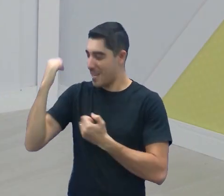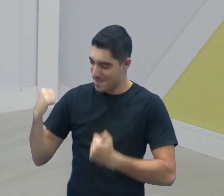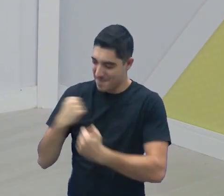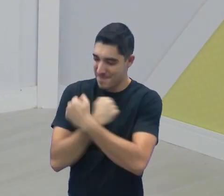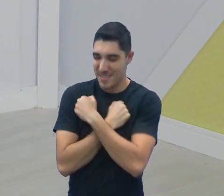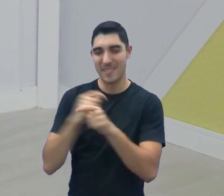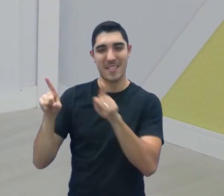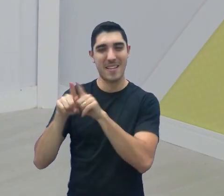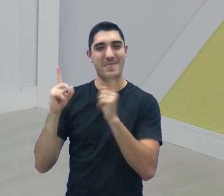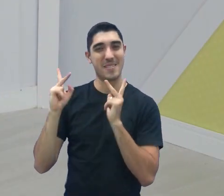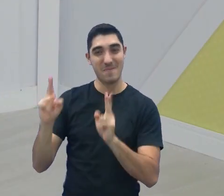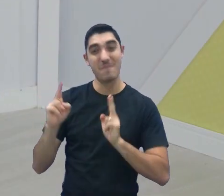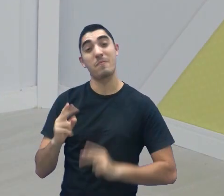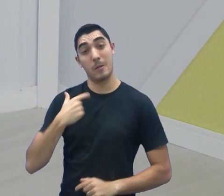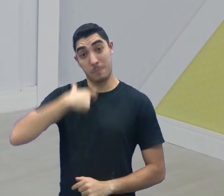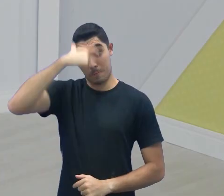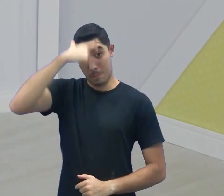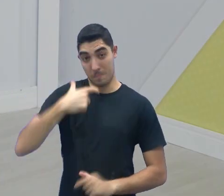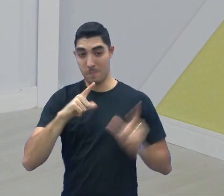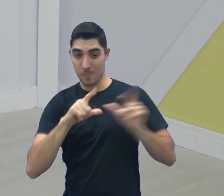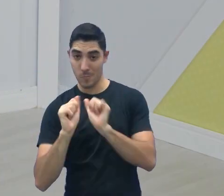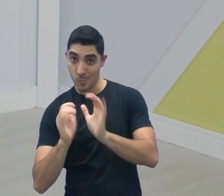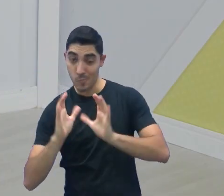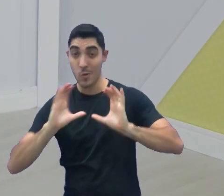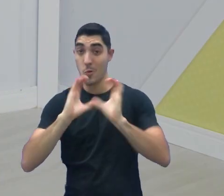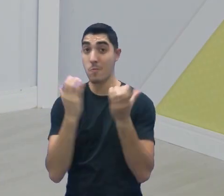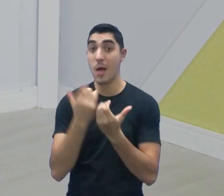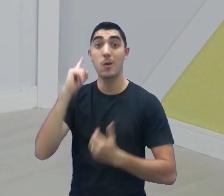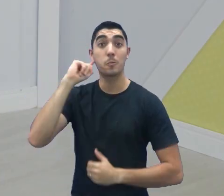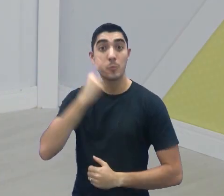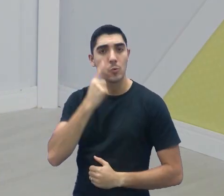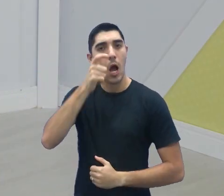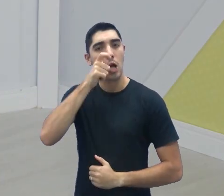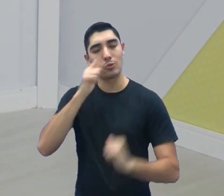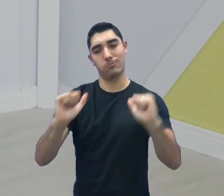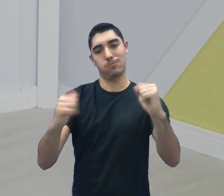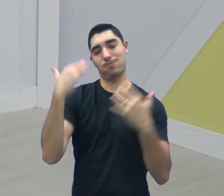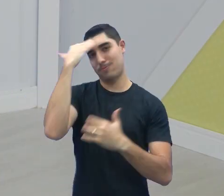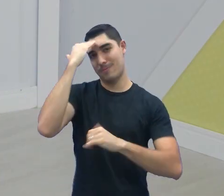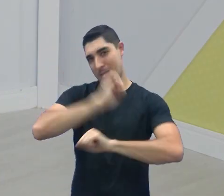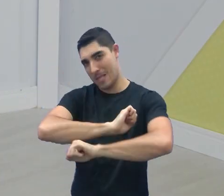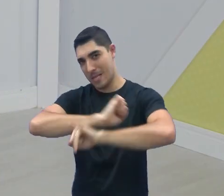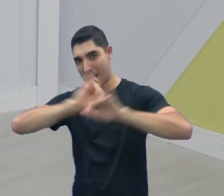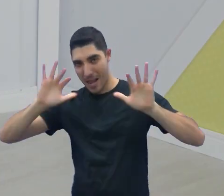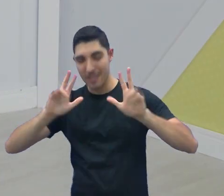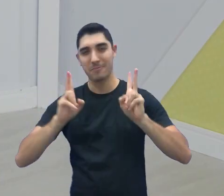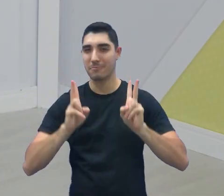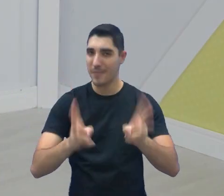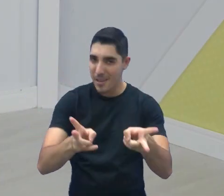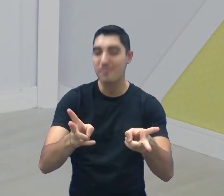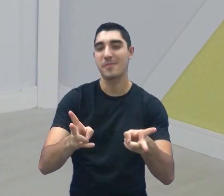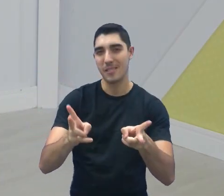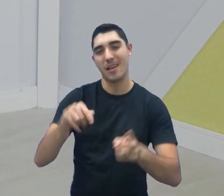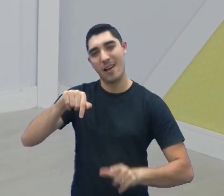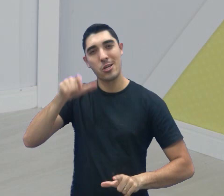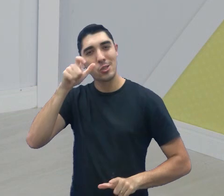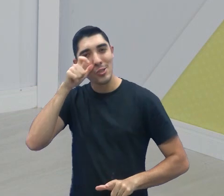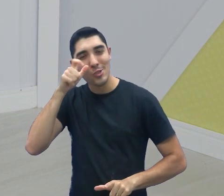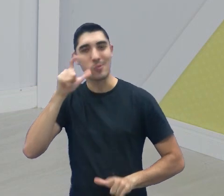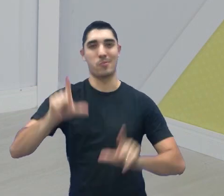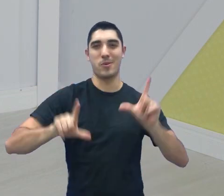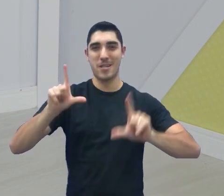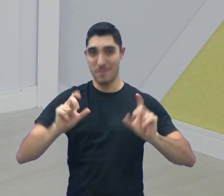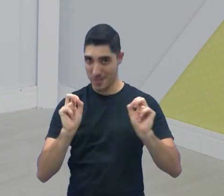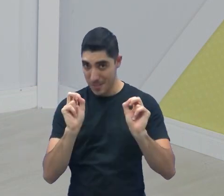maroto de toda segunda, quarta e sexta. Lembrando que o Luizão sempre leva a informação pra comunidade surda que acompanha o nosso programa, tá